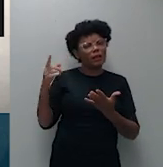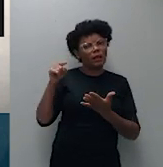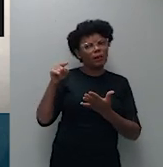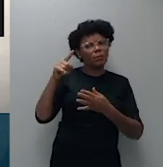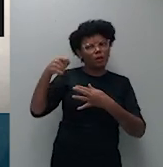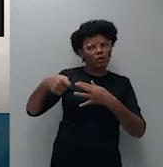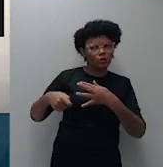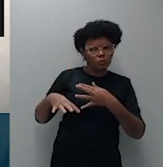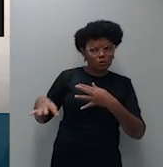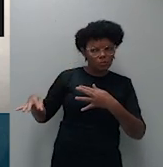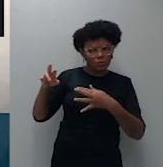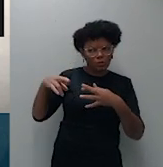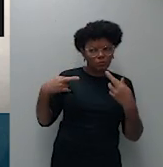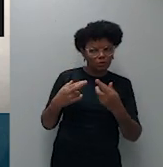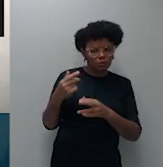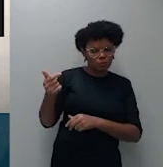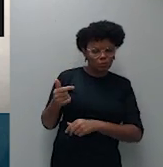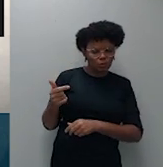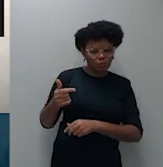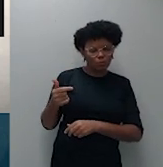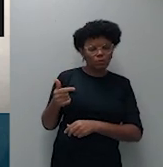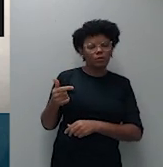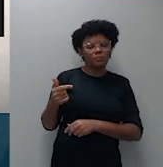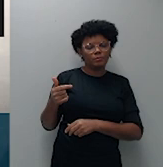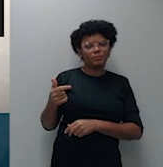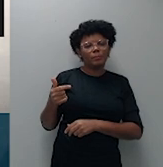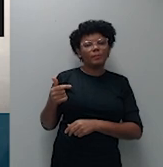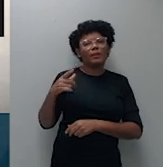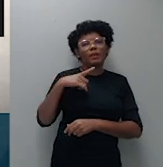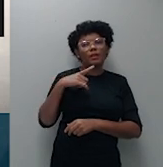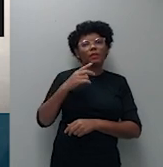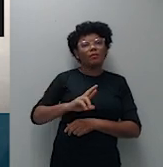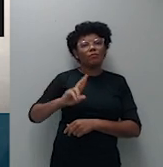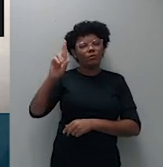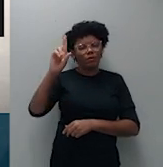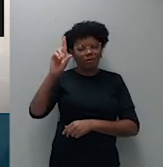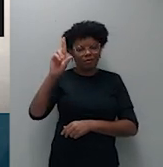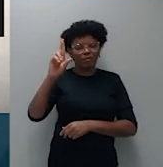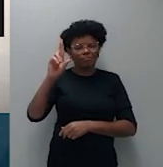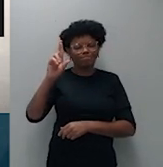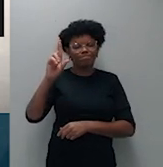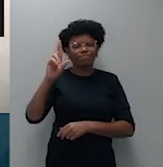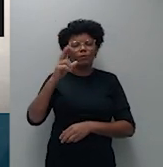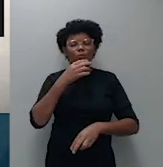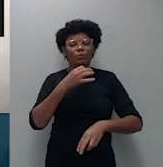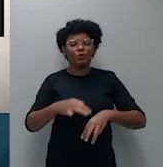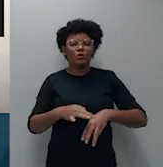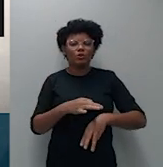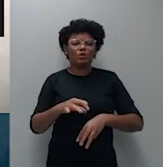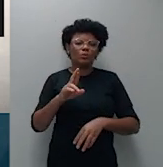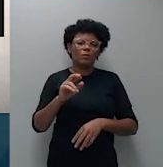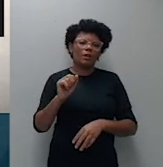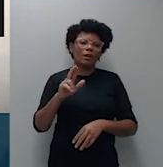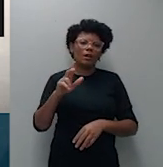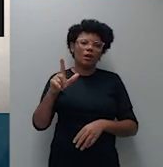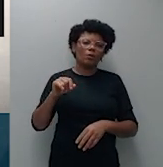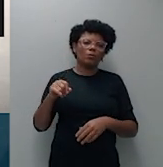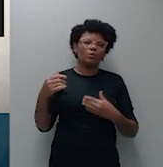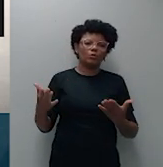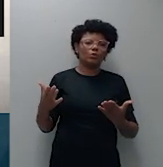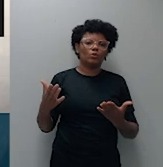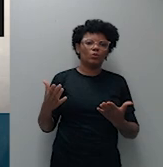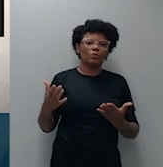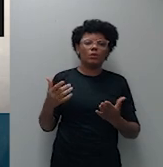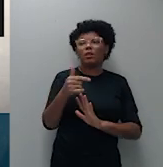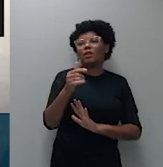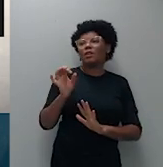a jurisprudência da segunda seção que teve a relatoria domingo Araújo